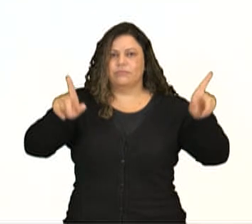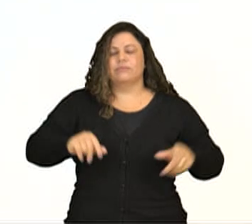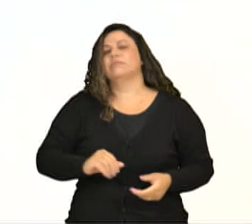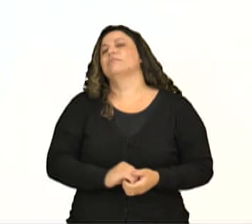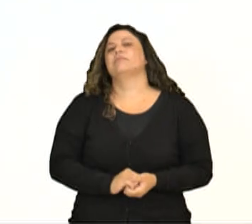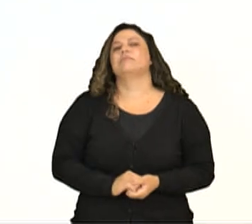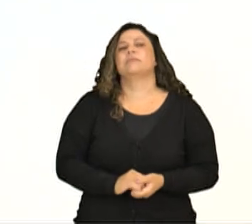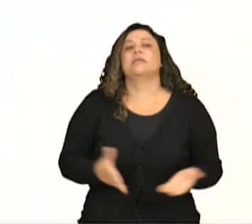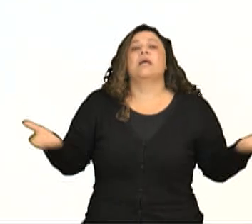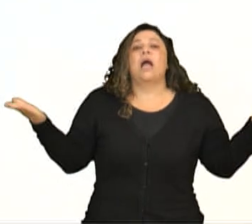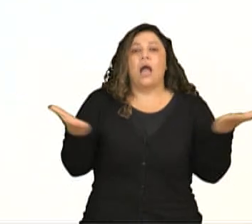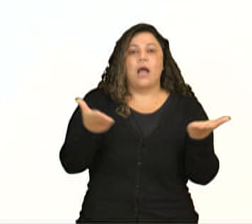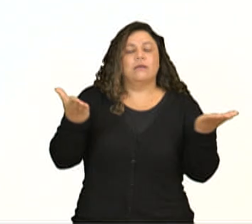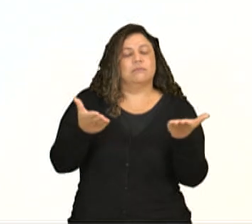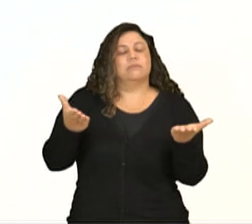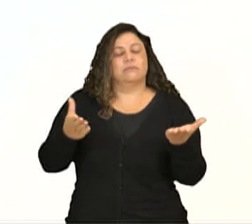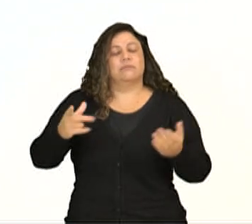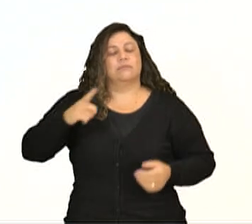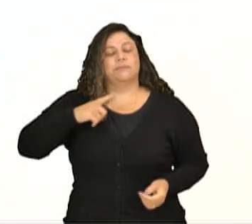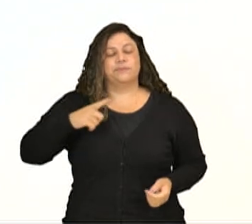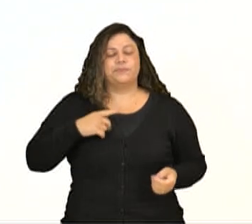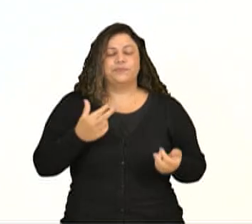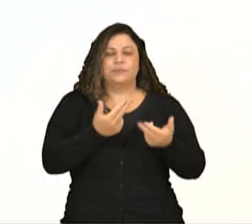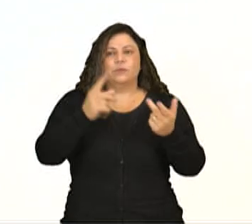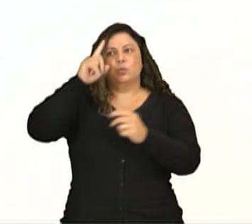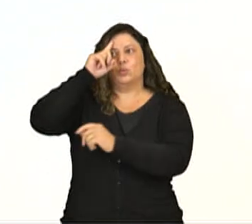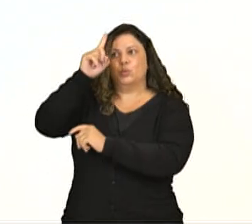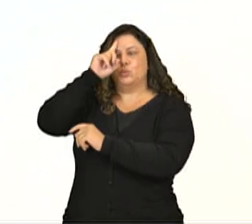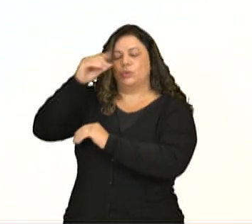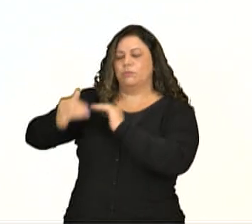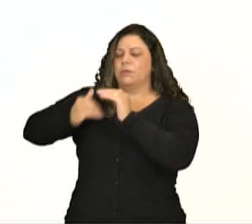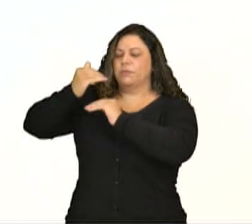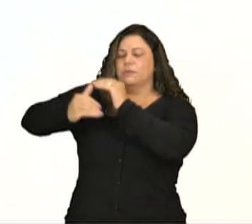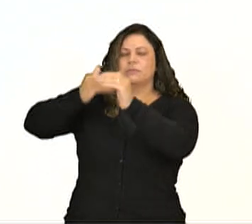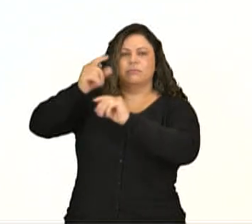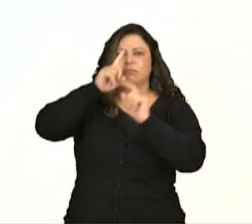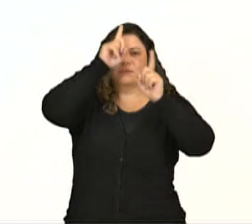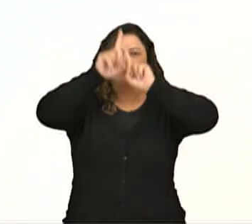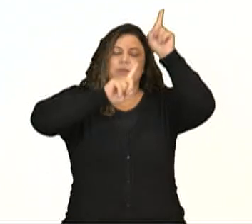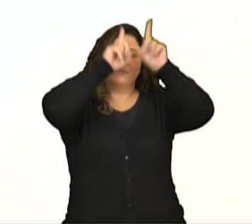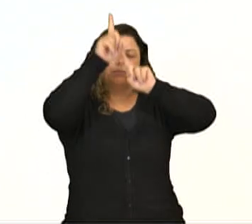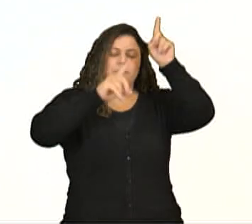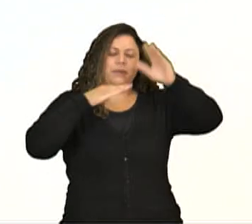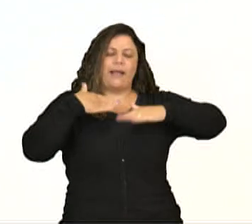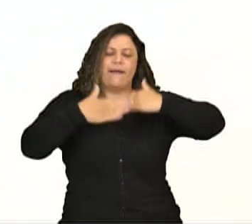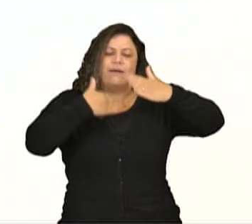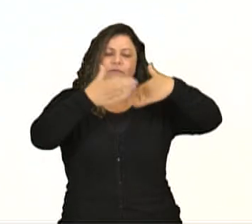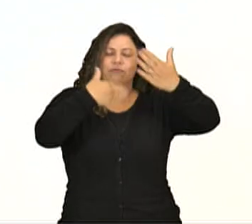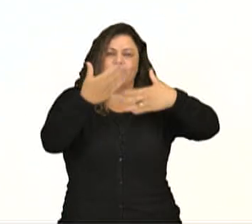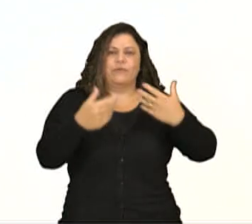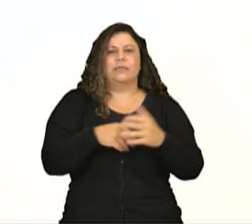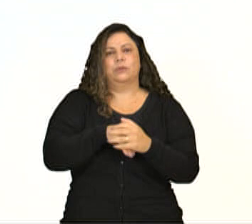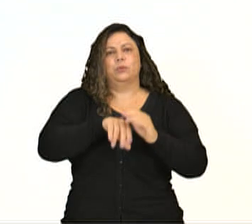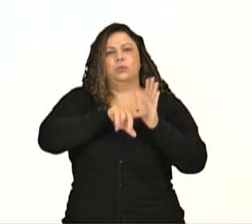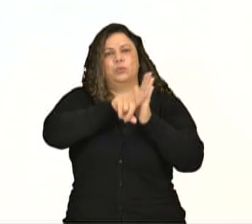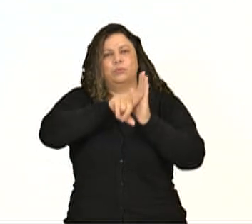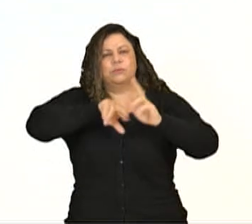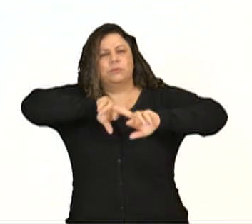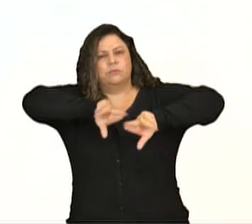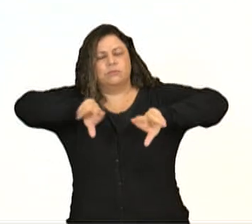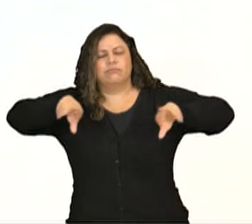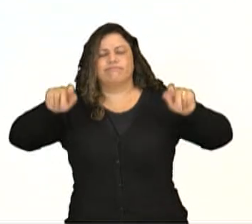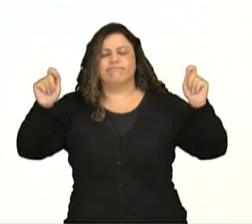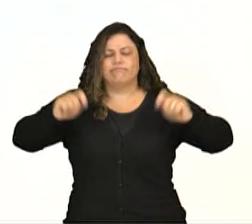Atualmente, faz parte do nosso cotidiano o constante desenvolvimento de ideias, invenções, avanços na ciência, mas nem sempre